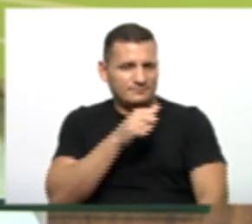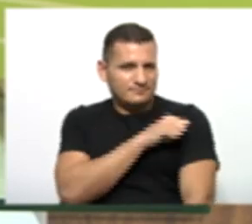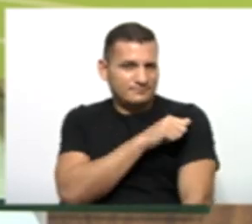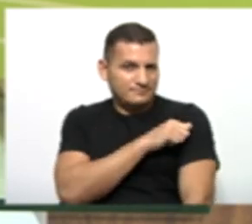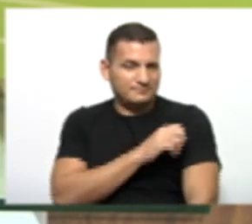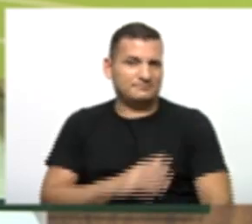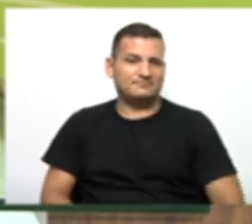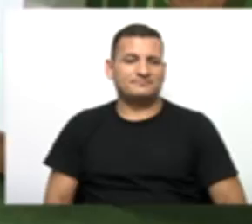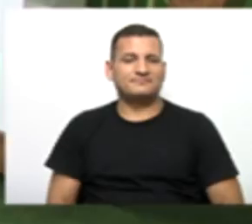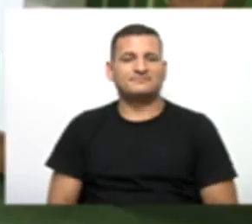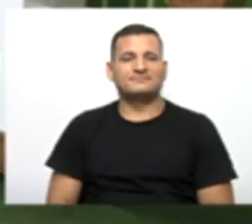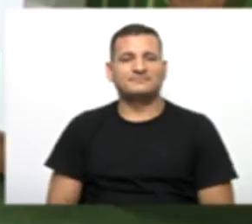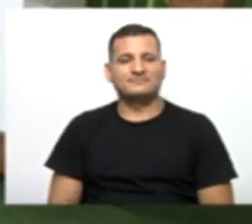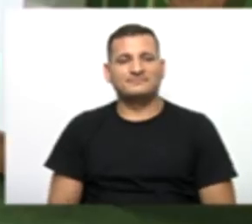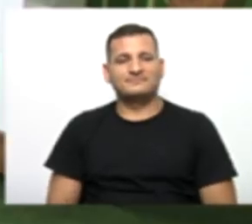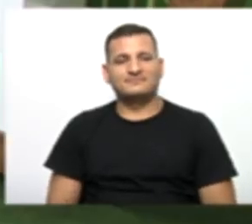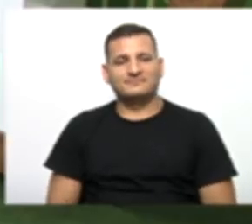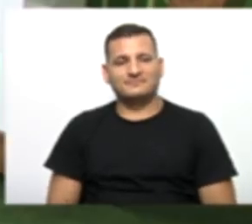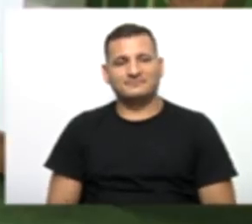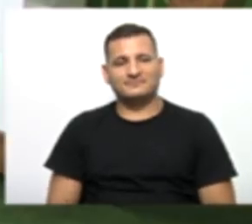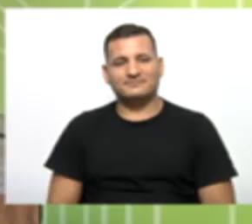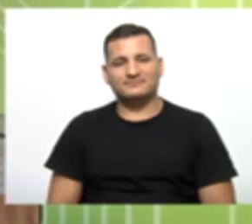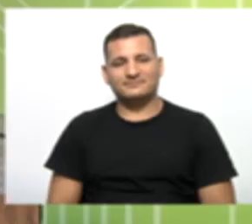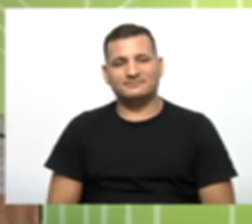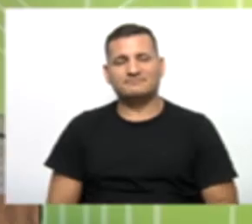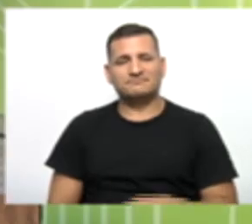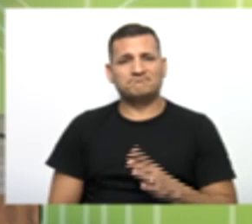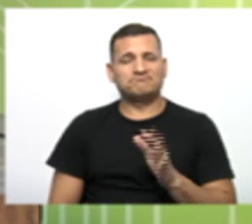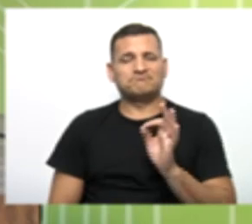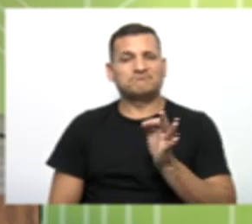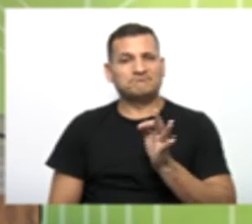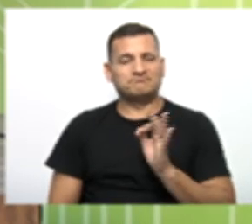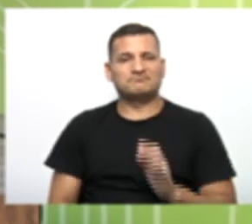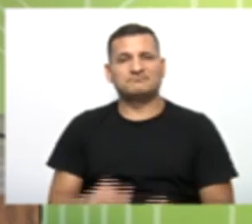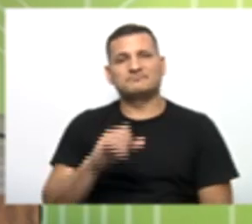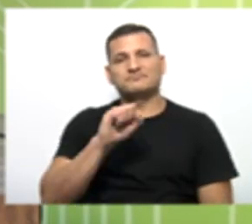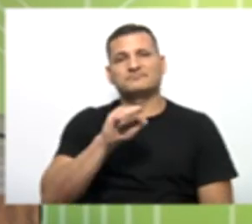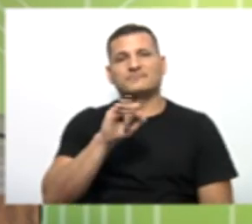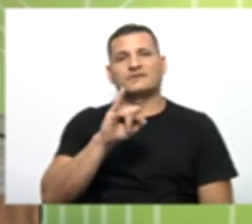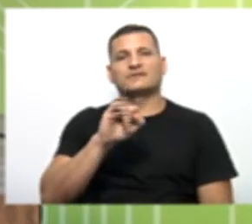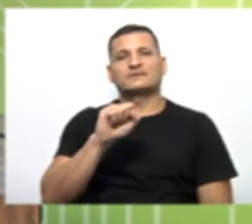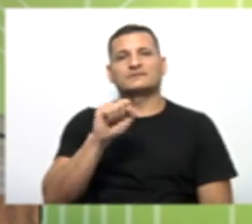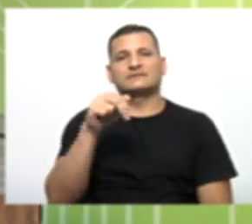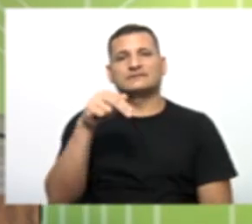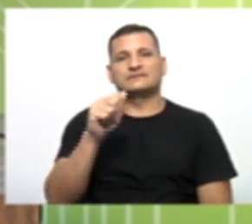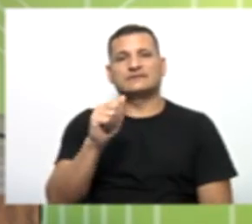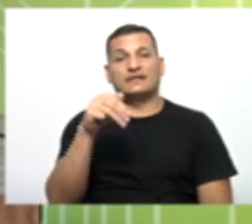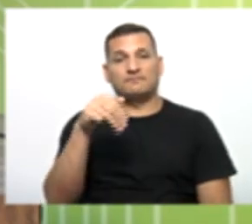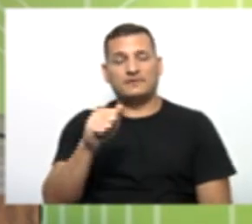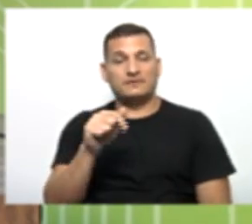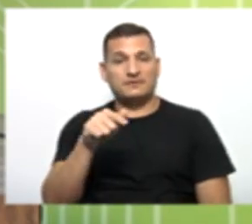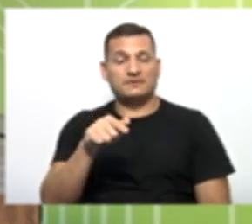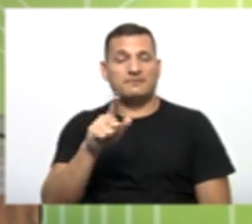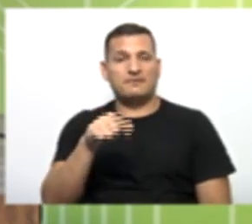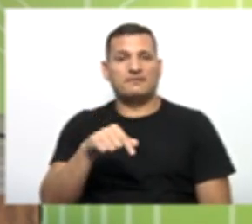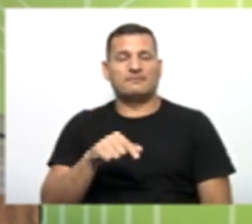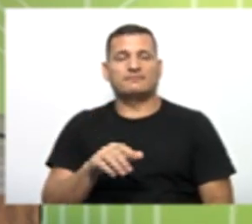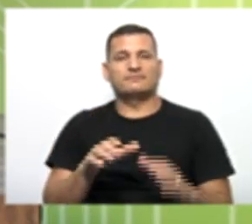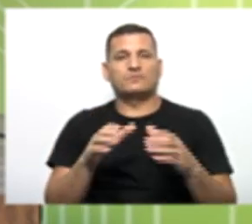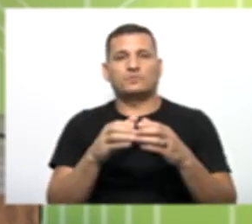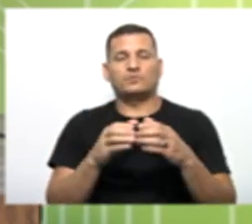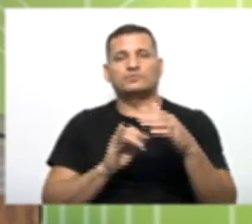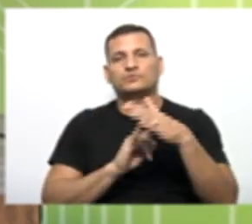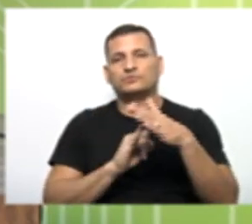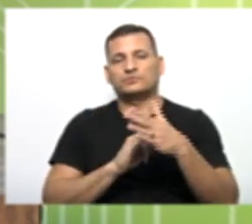resposta dela? Isso mesmo. O Cisnama, ele não é uma instituição, ele é um conjunto de instituições.